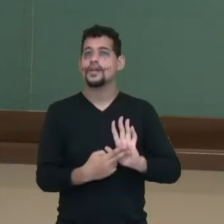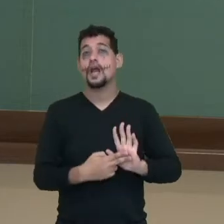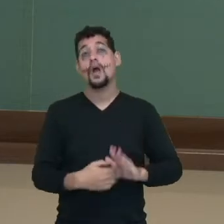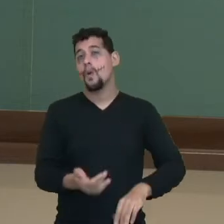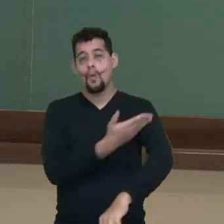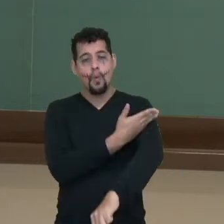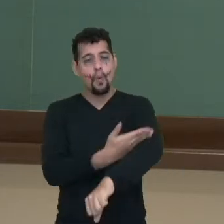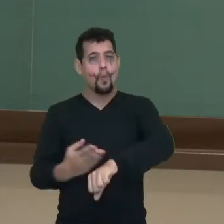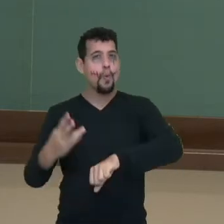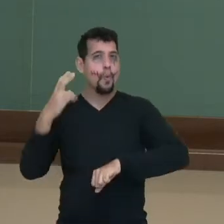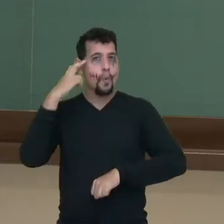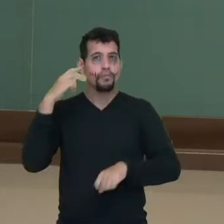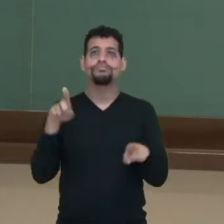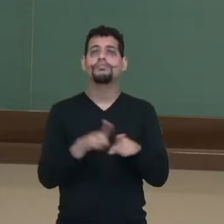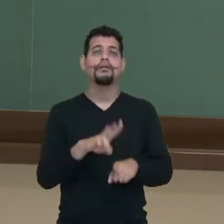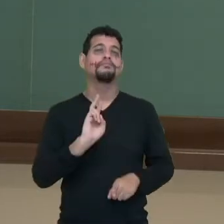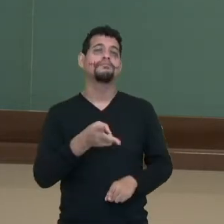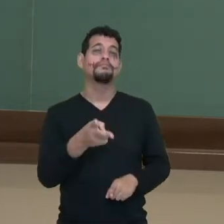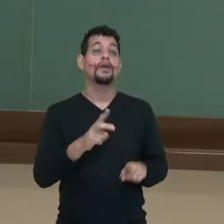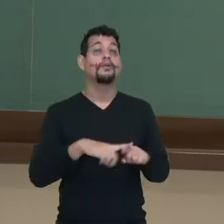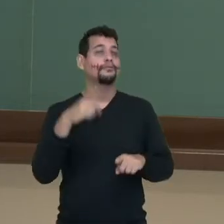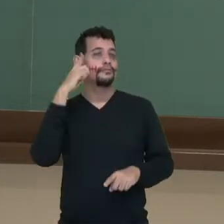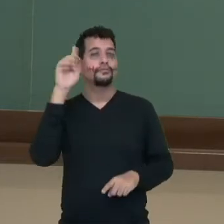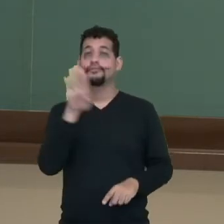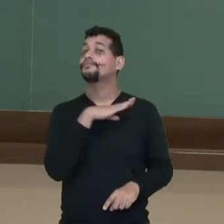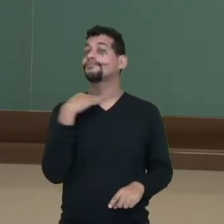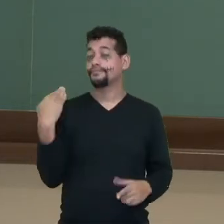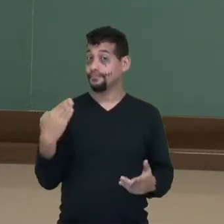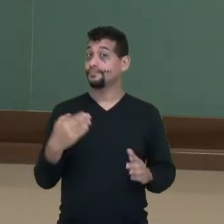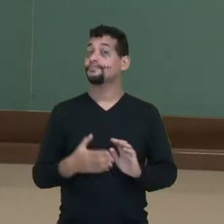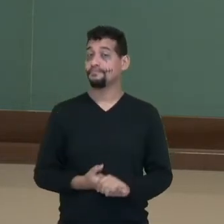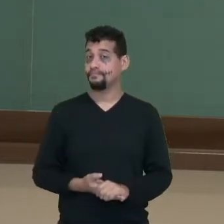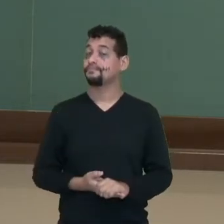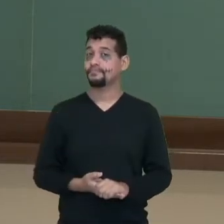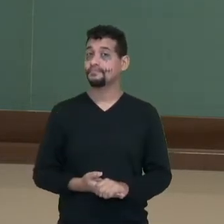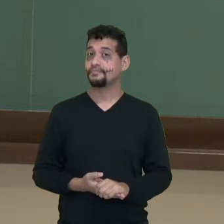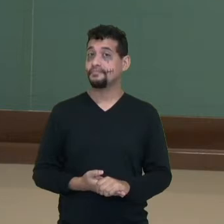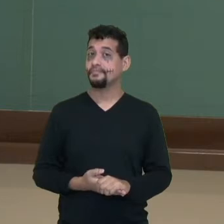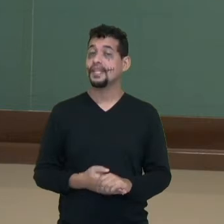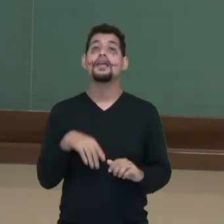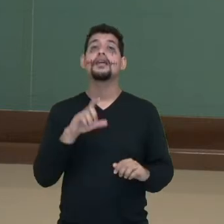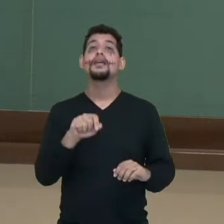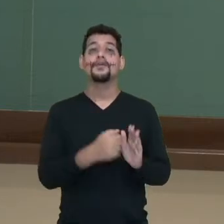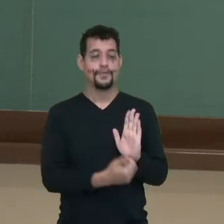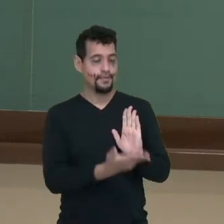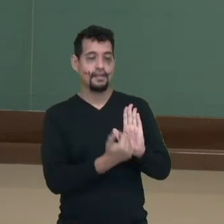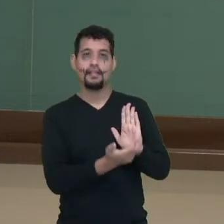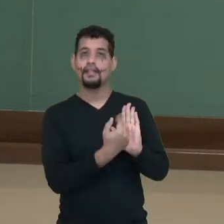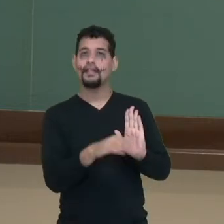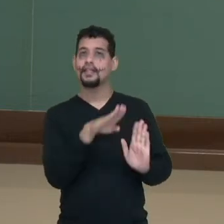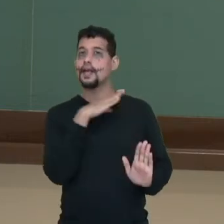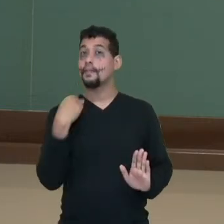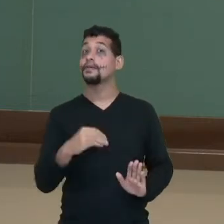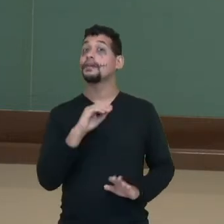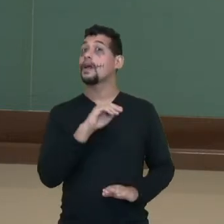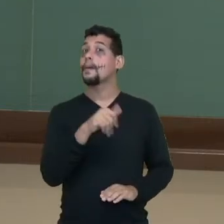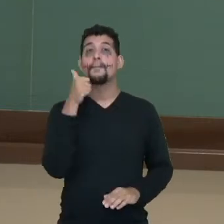a celebração do Dia dos Mortos. E o símbolo da morte é